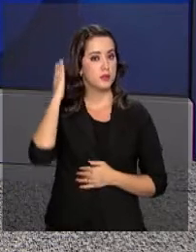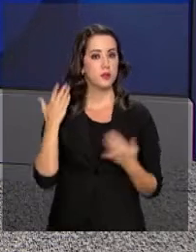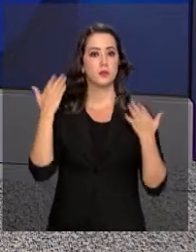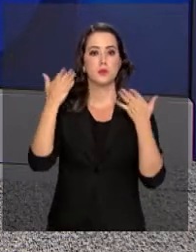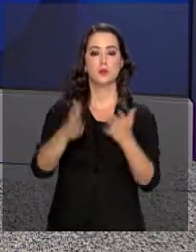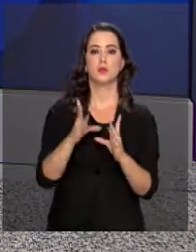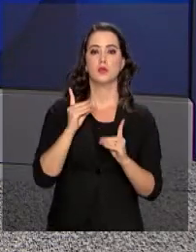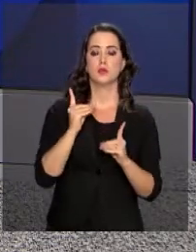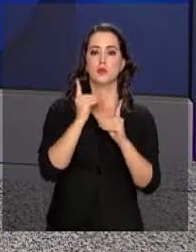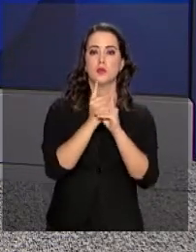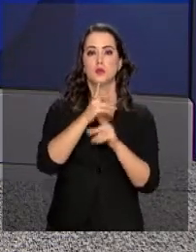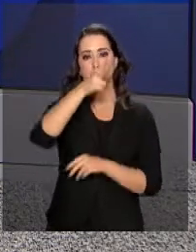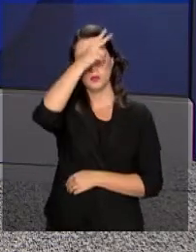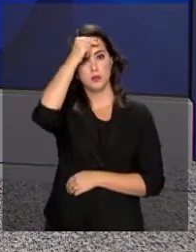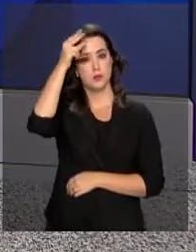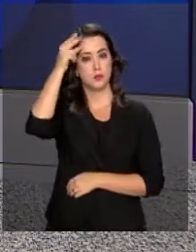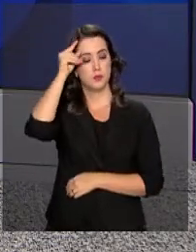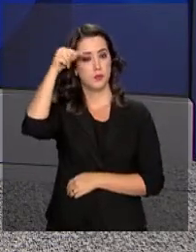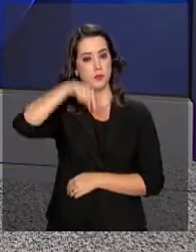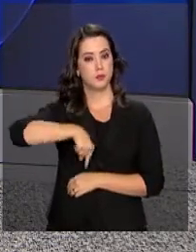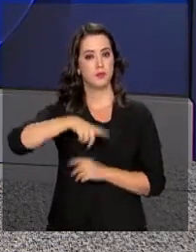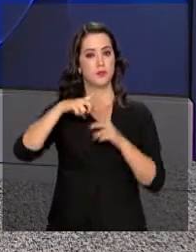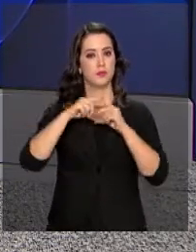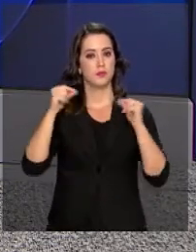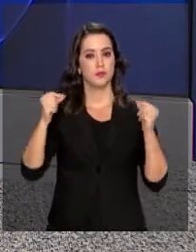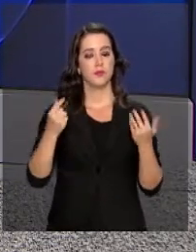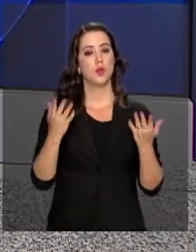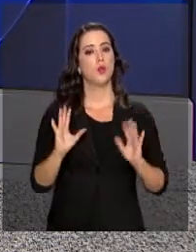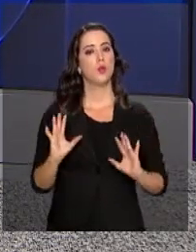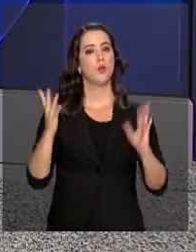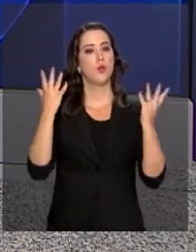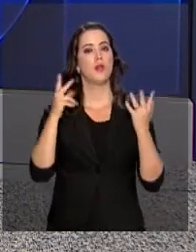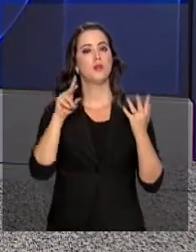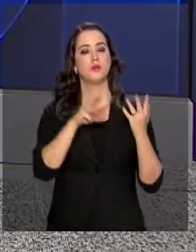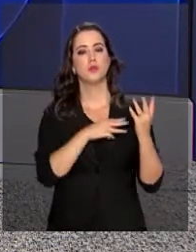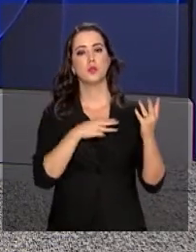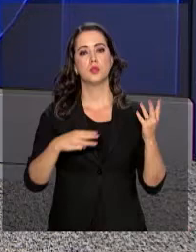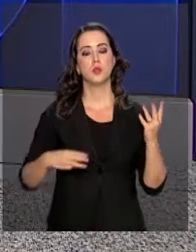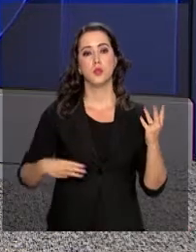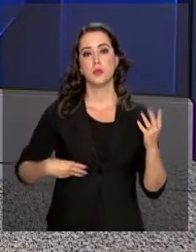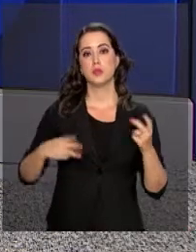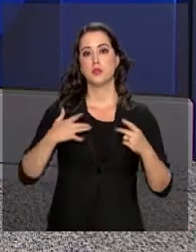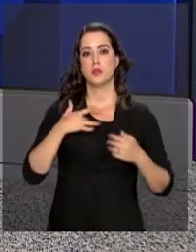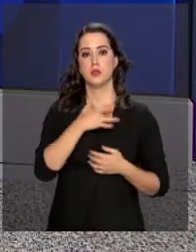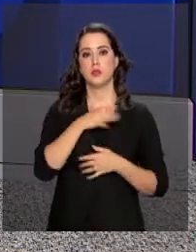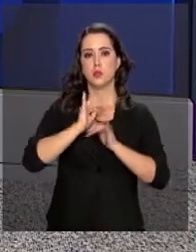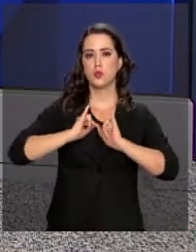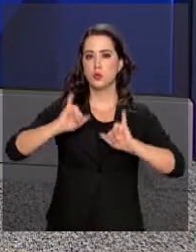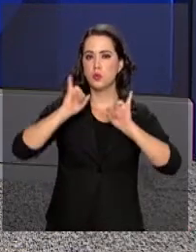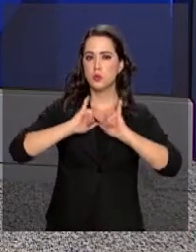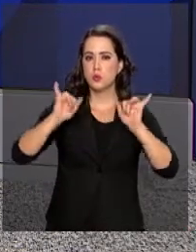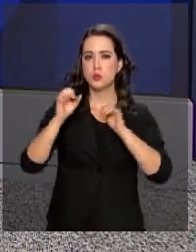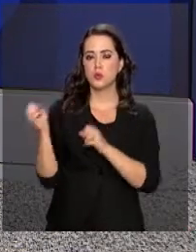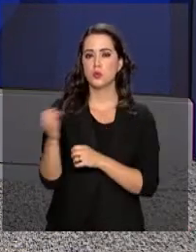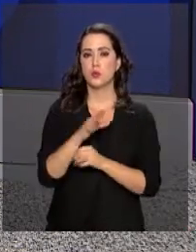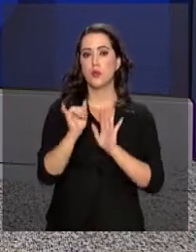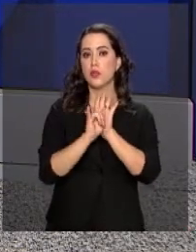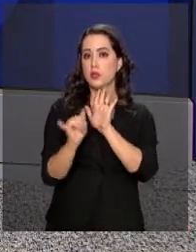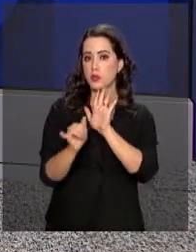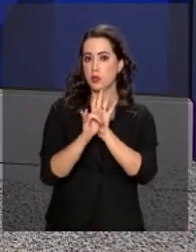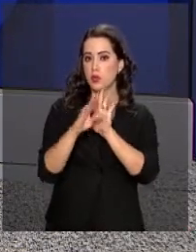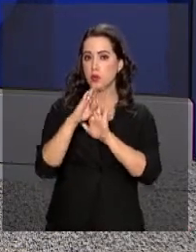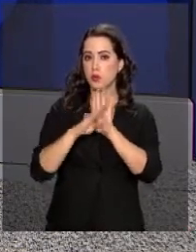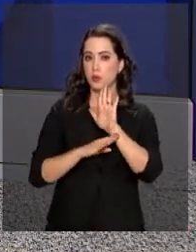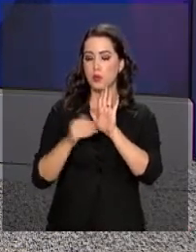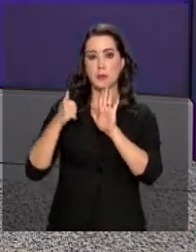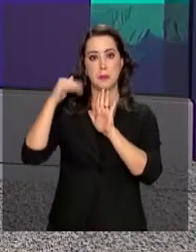ao participar de encontro com prefeitos aqui em brasília do evento o ministério da saúde anunciou a abertura de um novo edital do programa